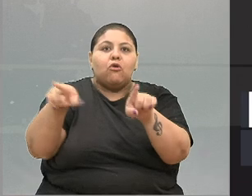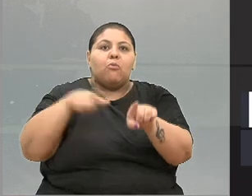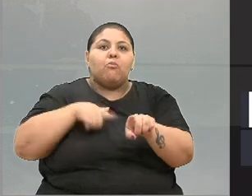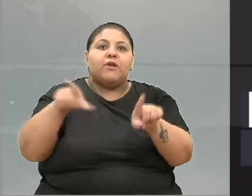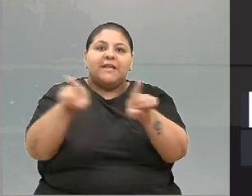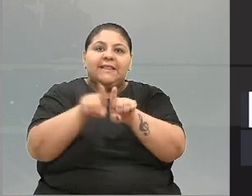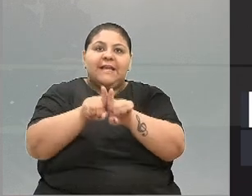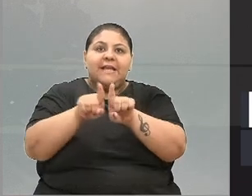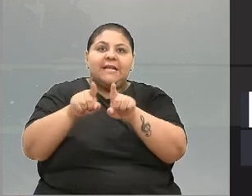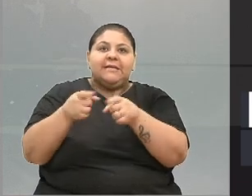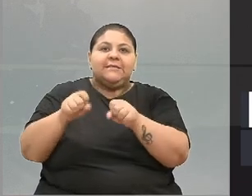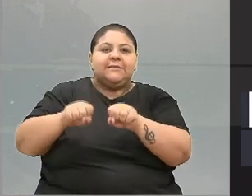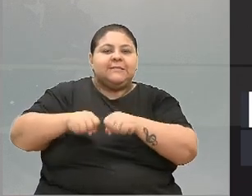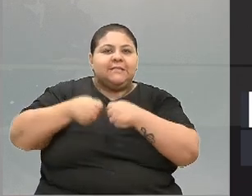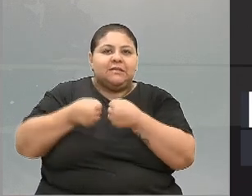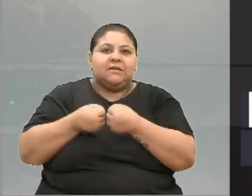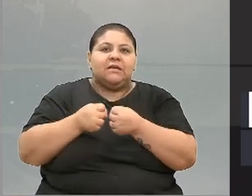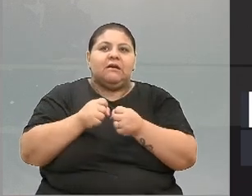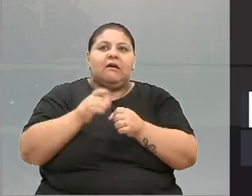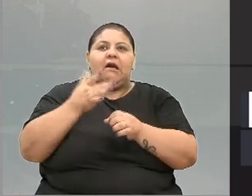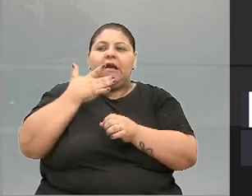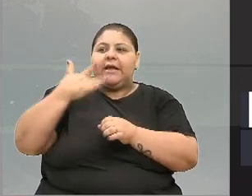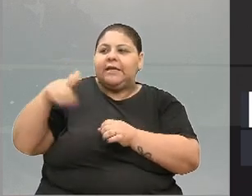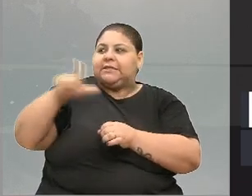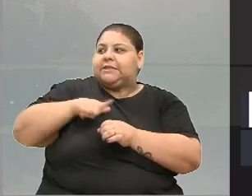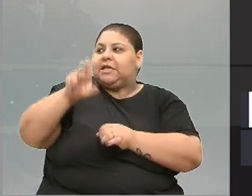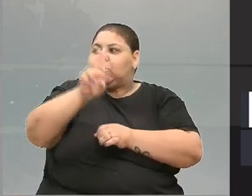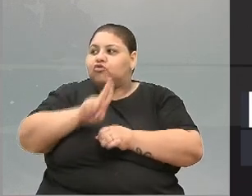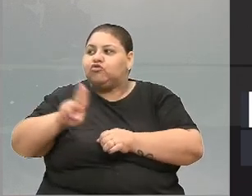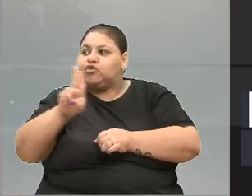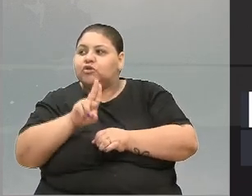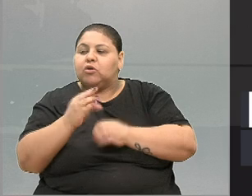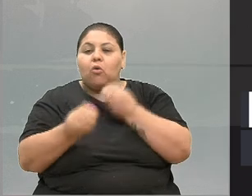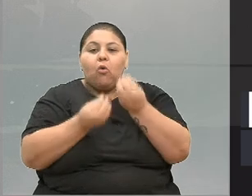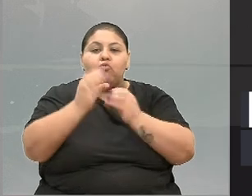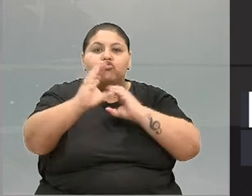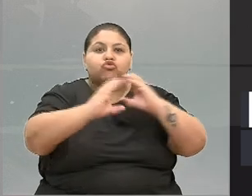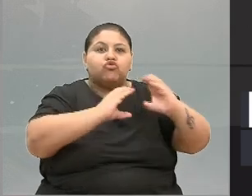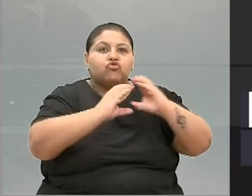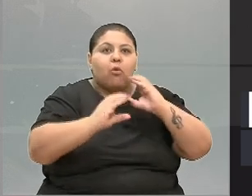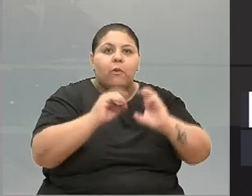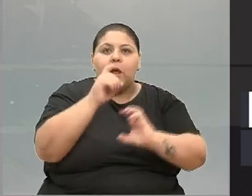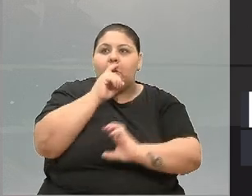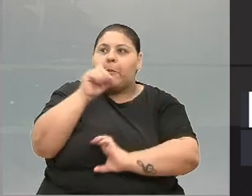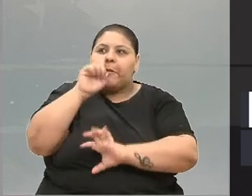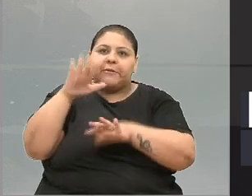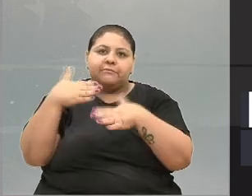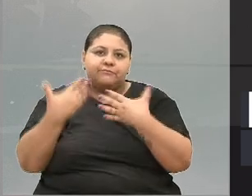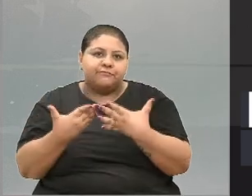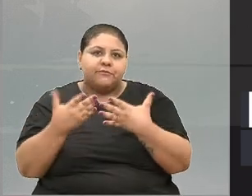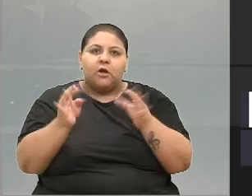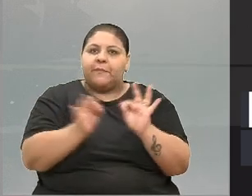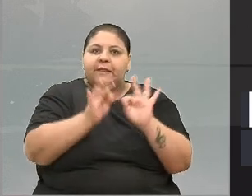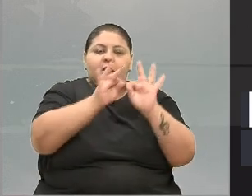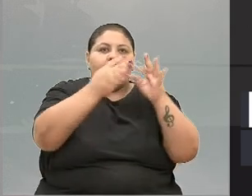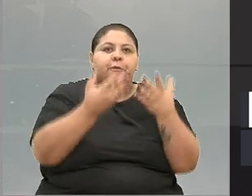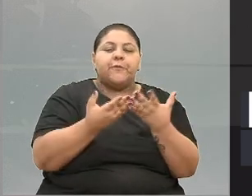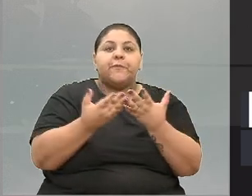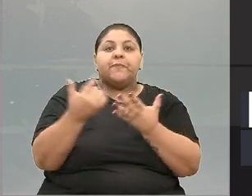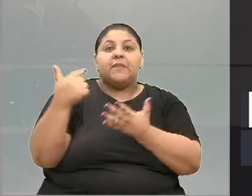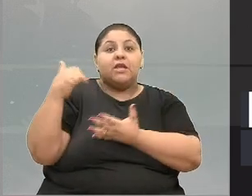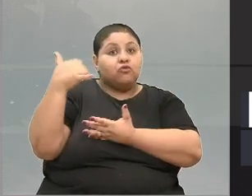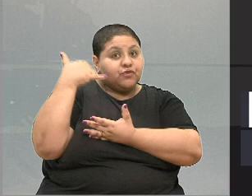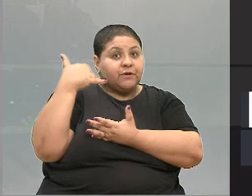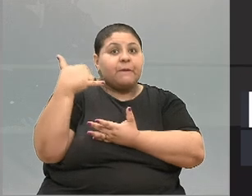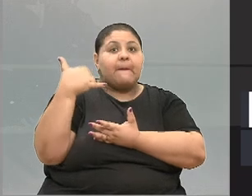defensores dizendo que não, a criança tem que levar o celular, ela tem que ter um meio de comunicação com os pais, enfim, é uma tecnologia. E o